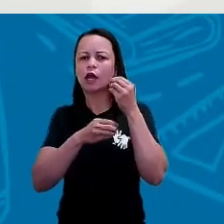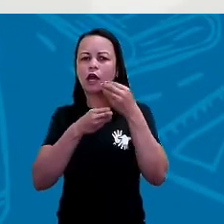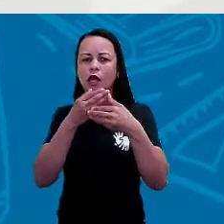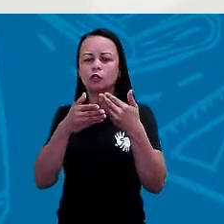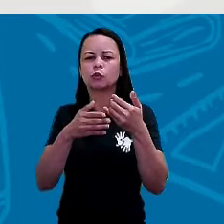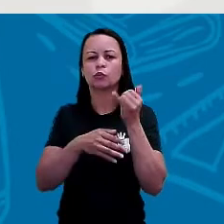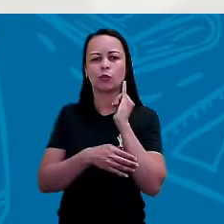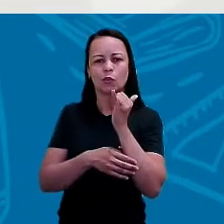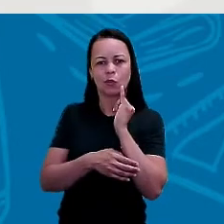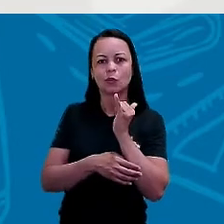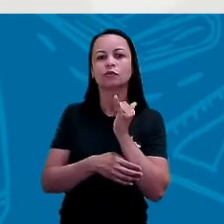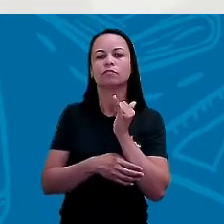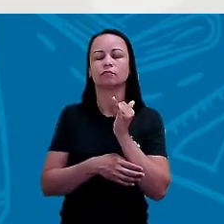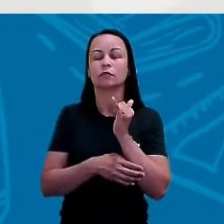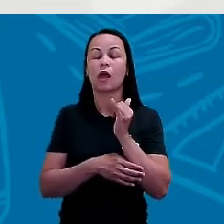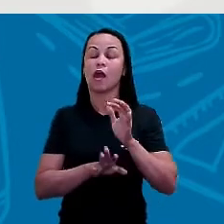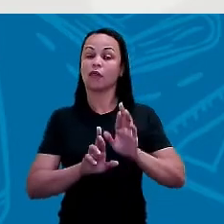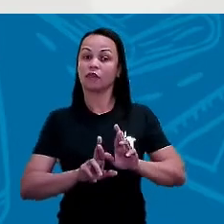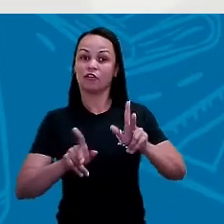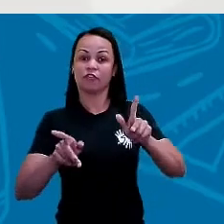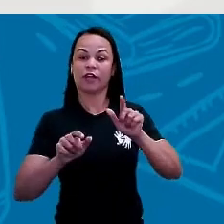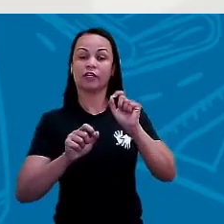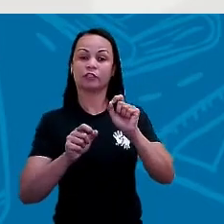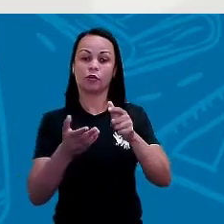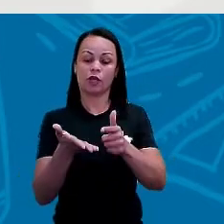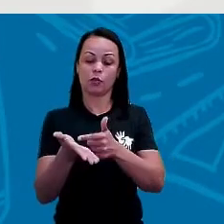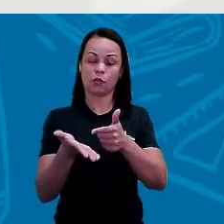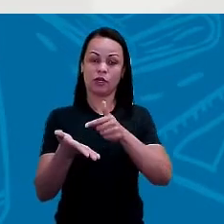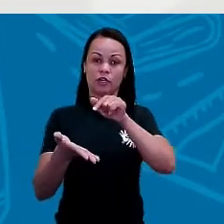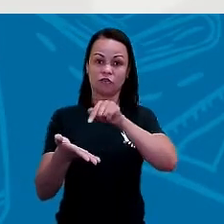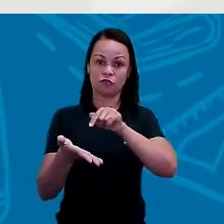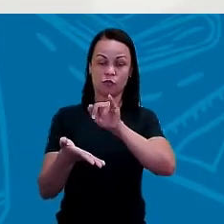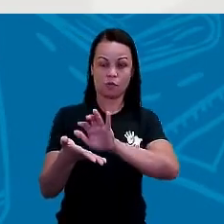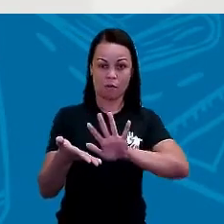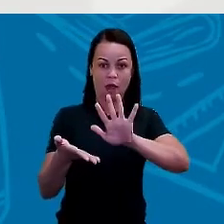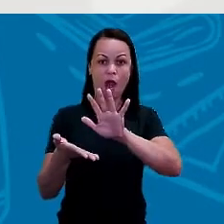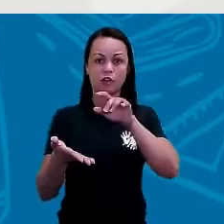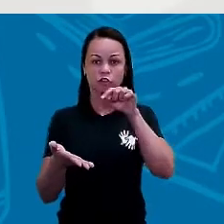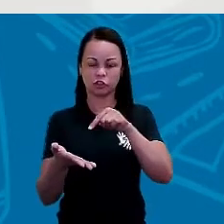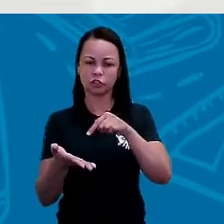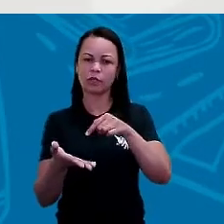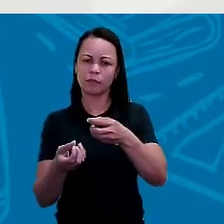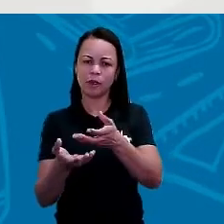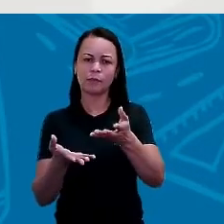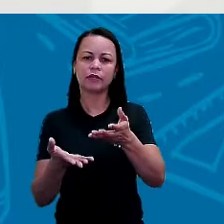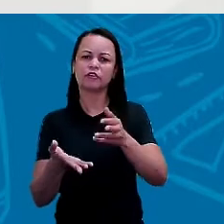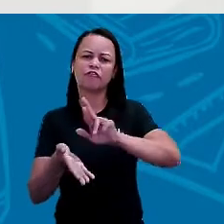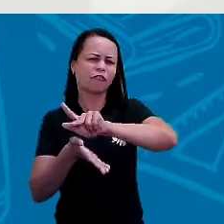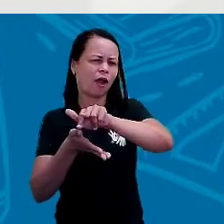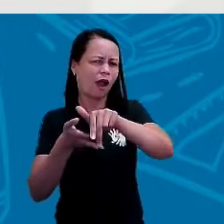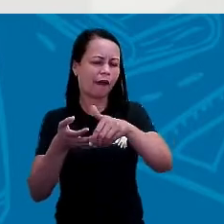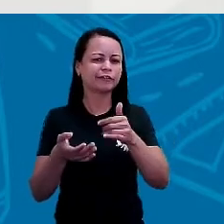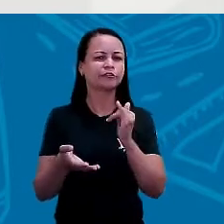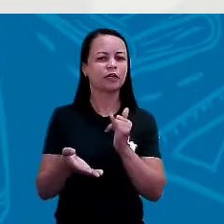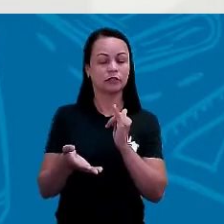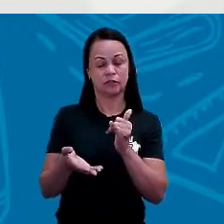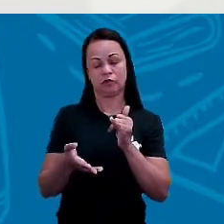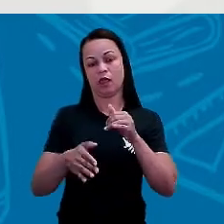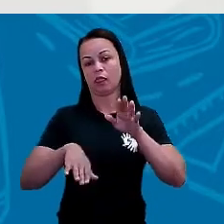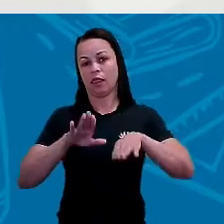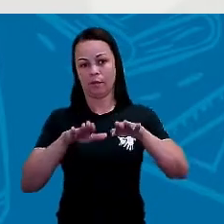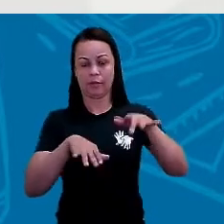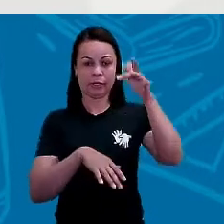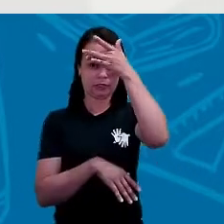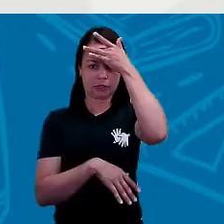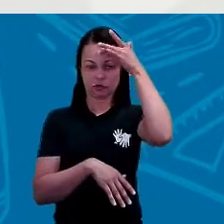A diferença é que o livro-imagem, ele permite aí várias narrativas, né? Vai depender da pessoa